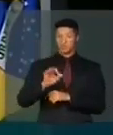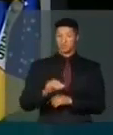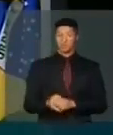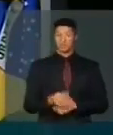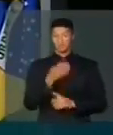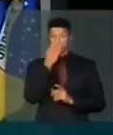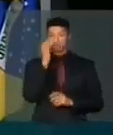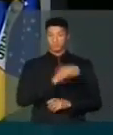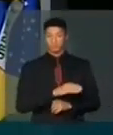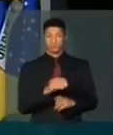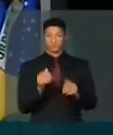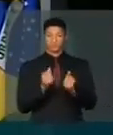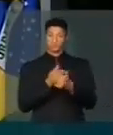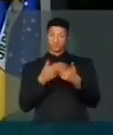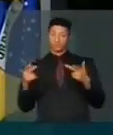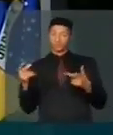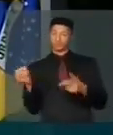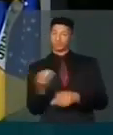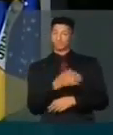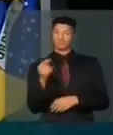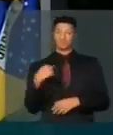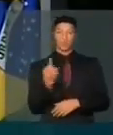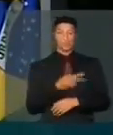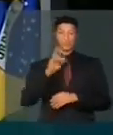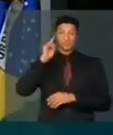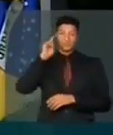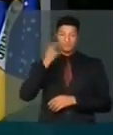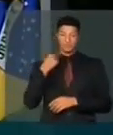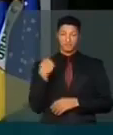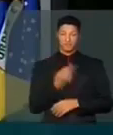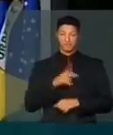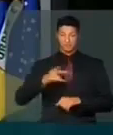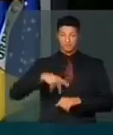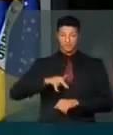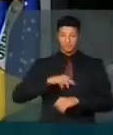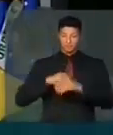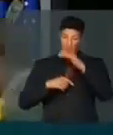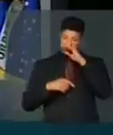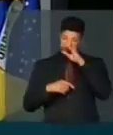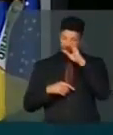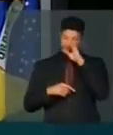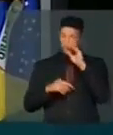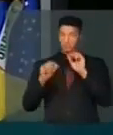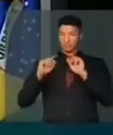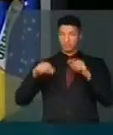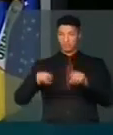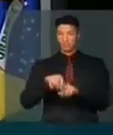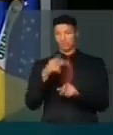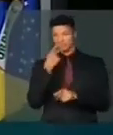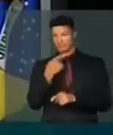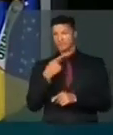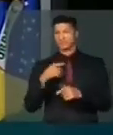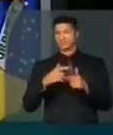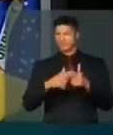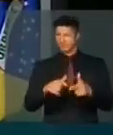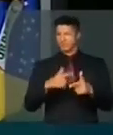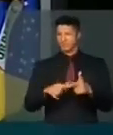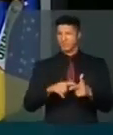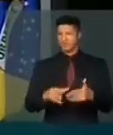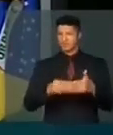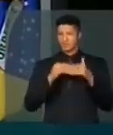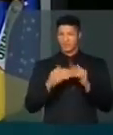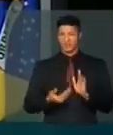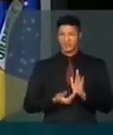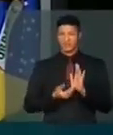77% de rejeição, coisa inédita na nossa história e no nosso país. Então não vem aqui querer trazer o problema para dentro